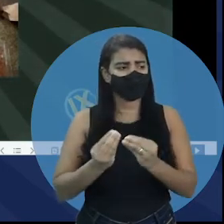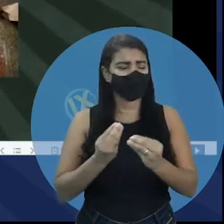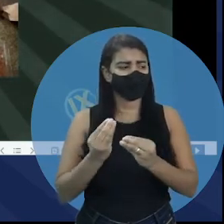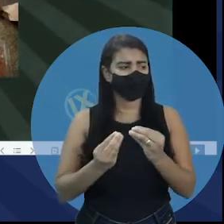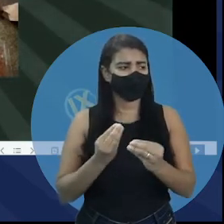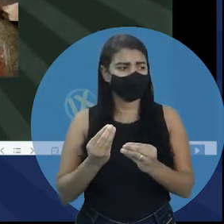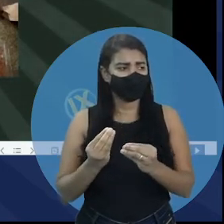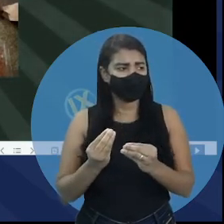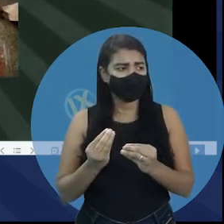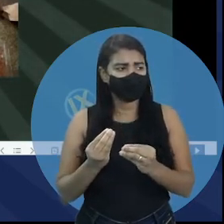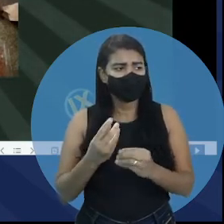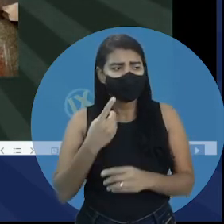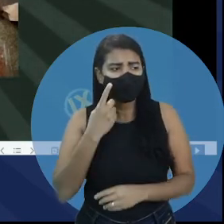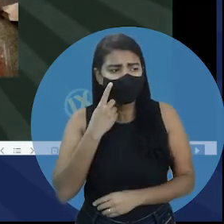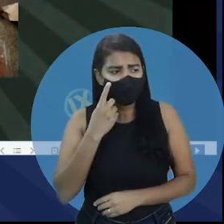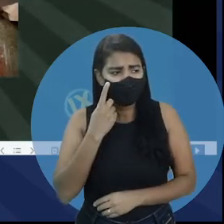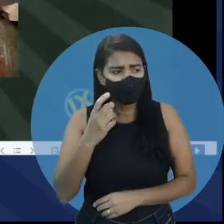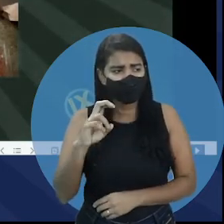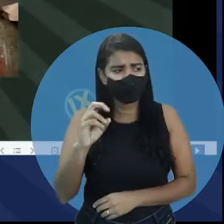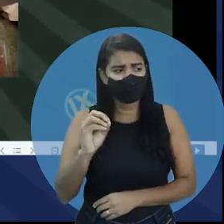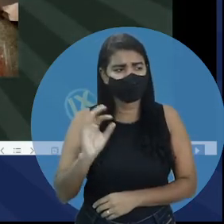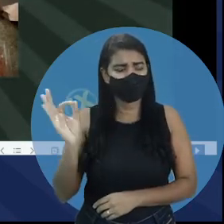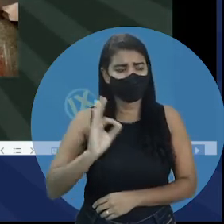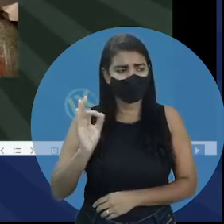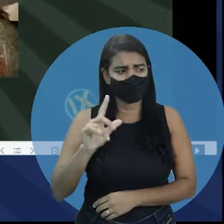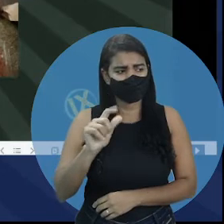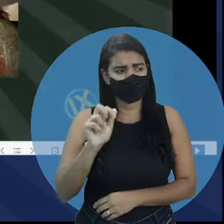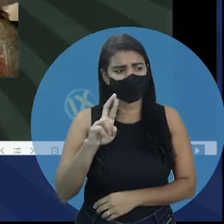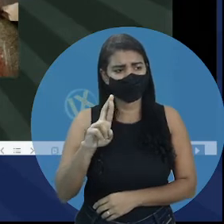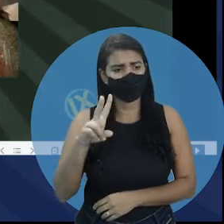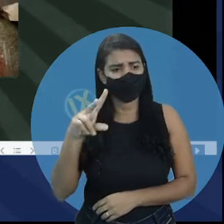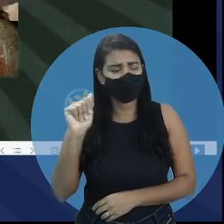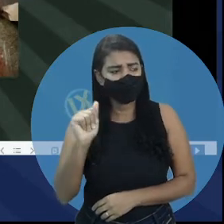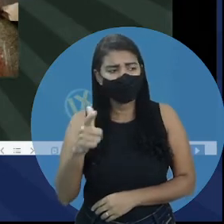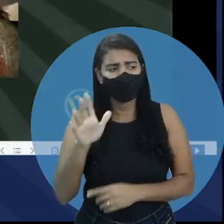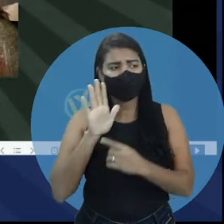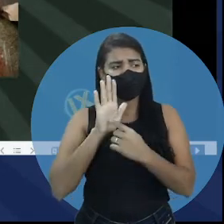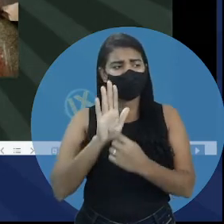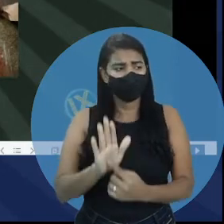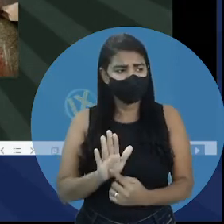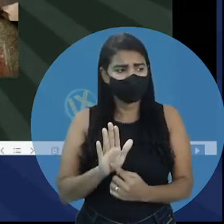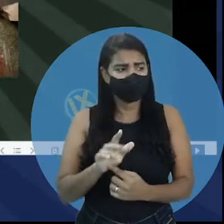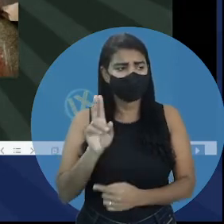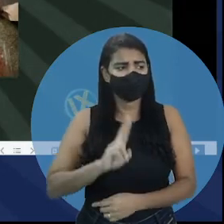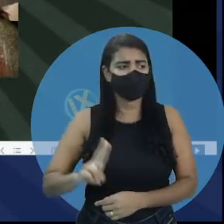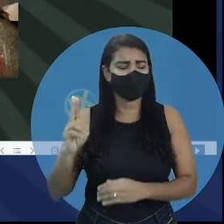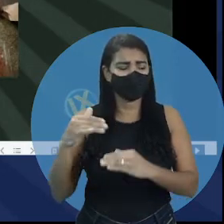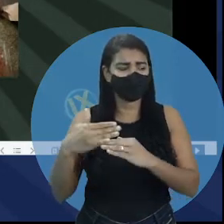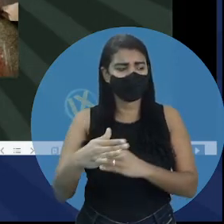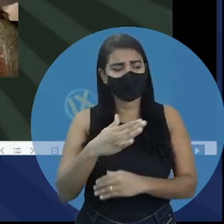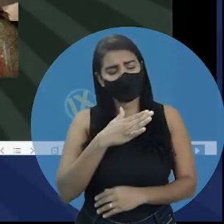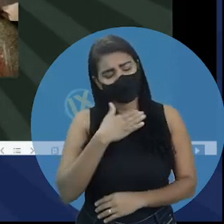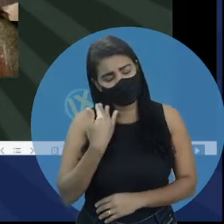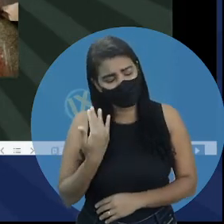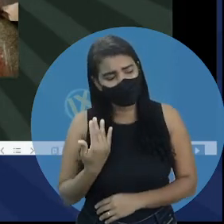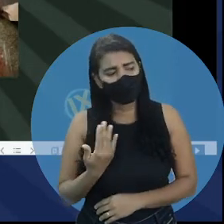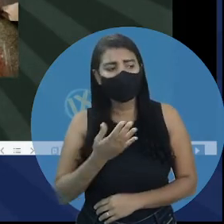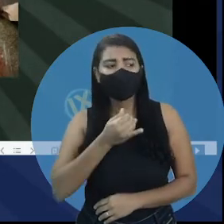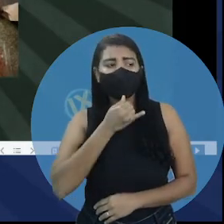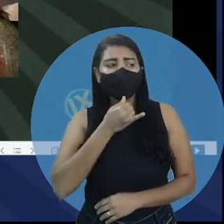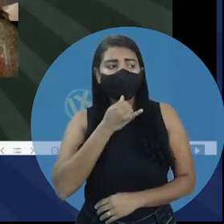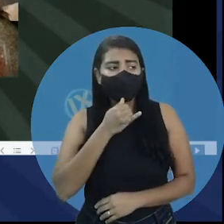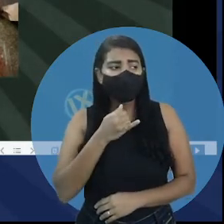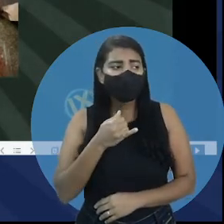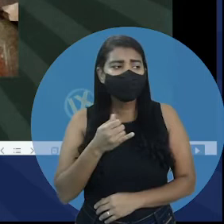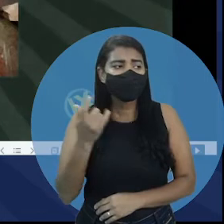linha metodológica de que se 50% das larvas elas não apresentassem motilidade, ou seja, estivessem mortas, a gente